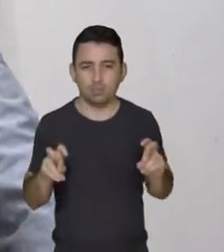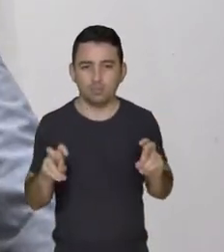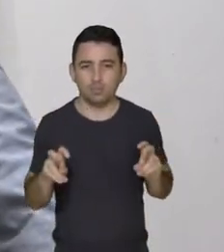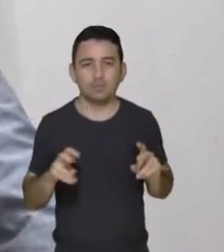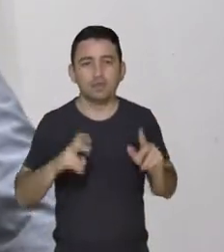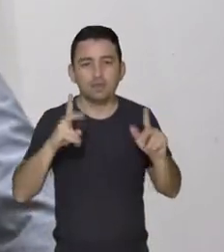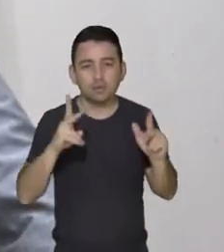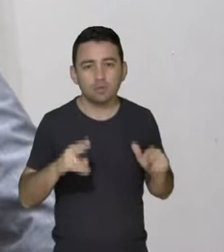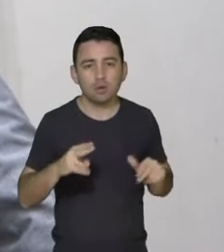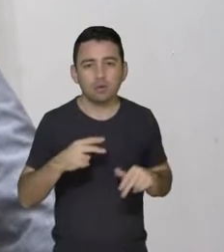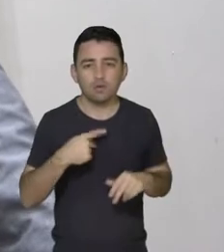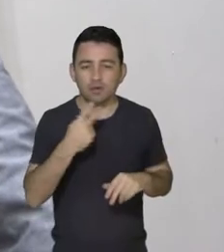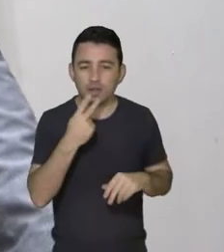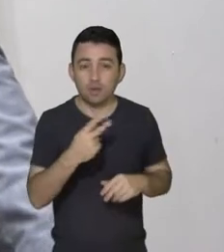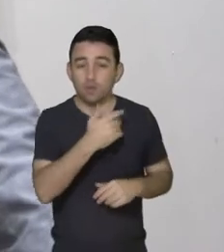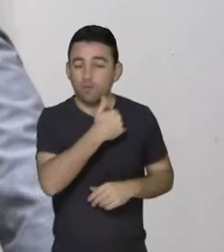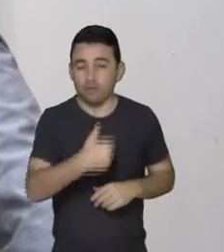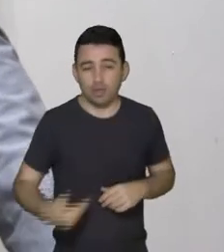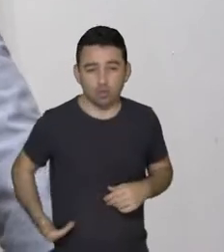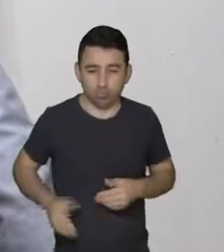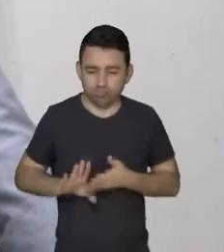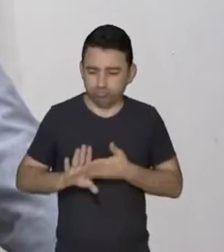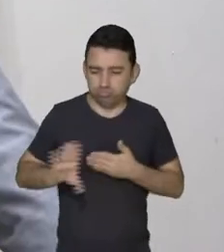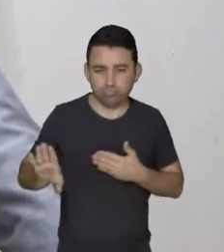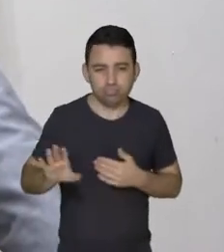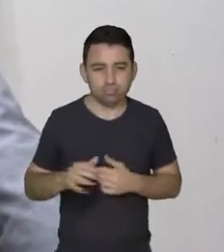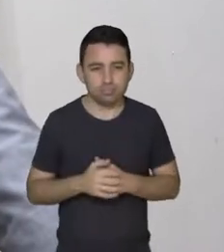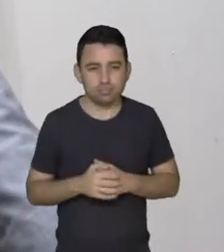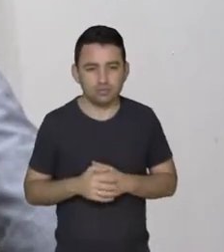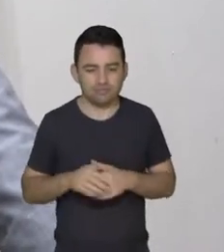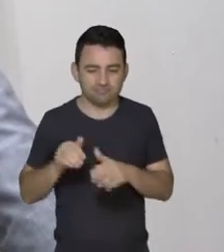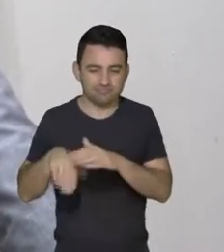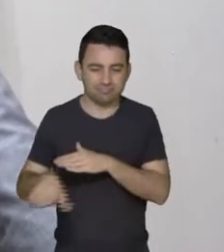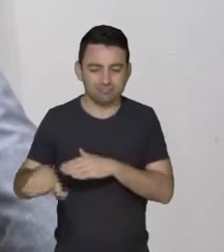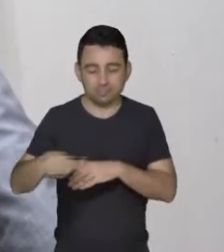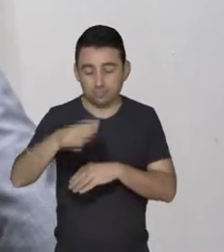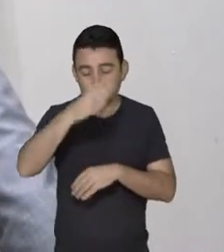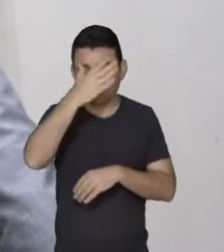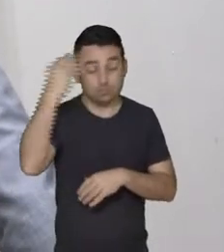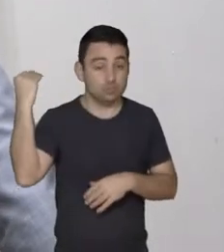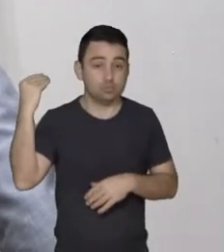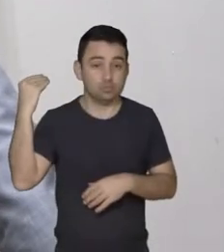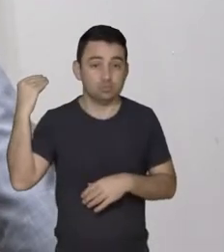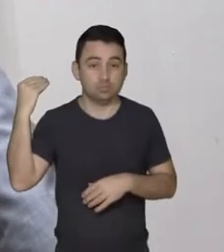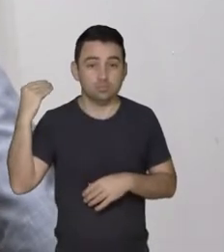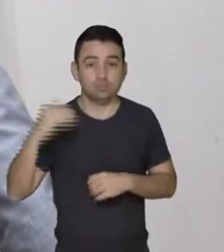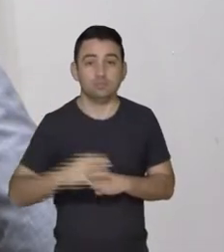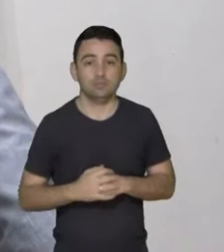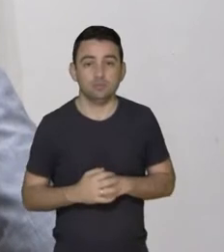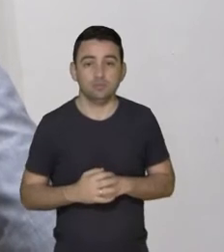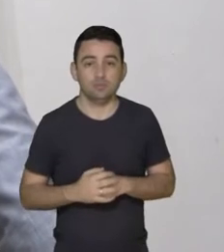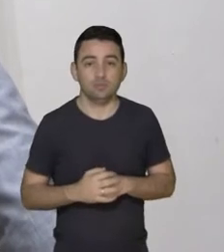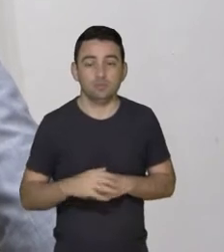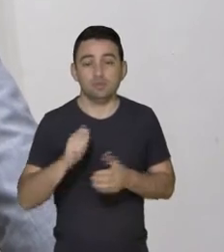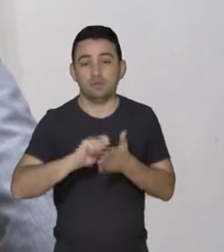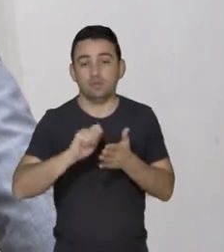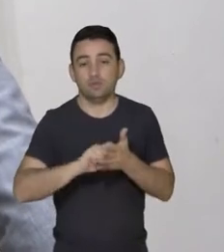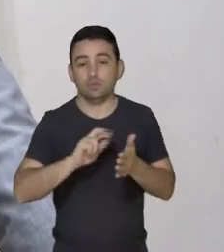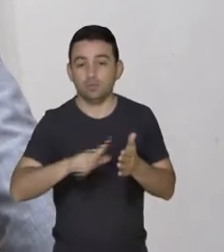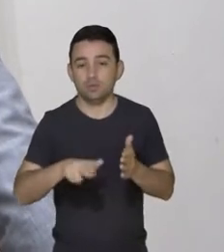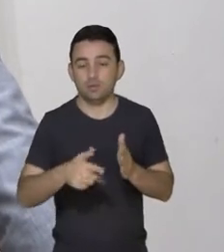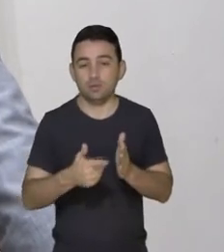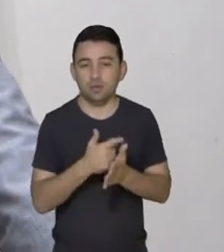com o nosso Governador aqui jogar no mar do esquecimento escreveu o seu nome no